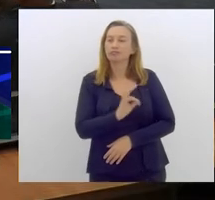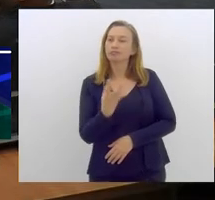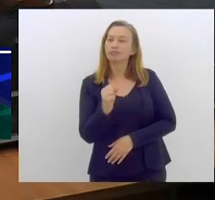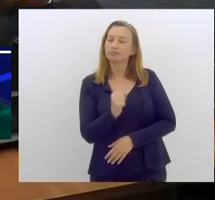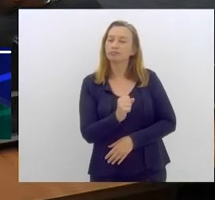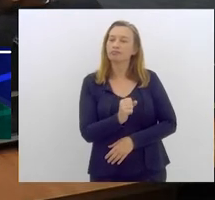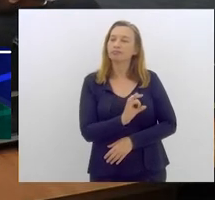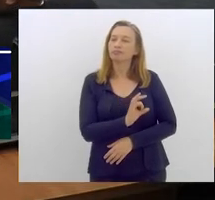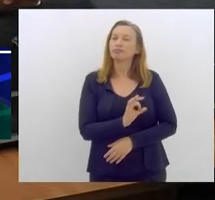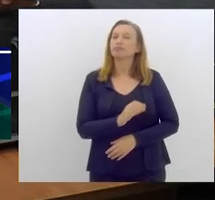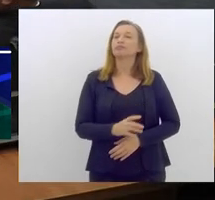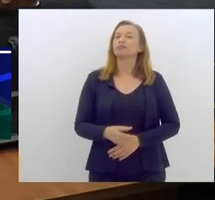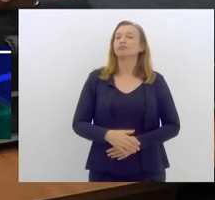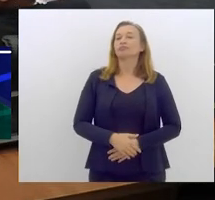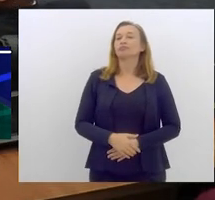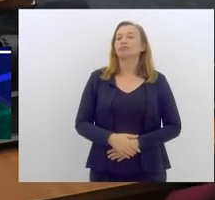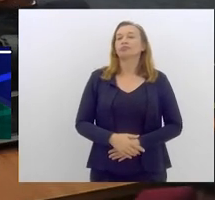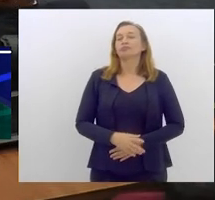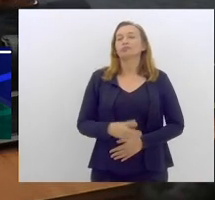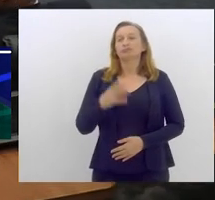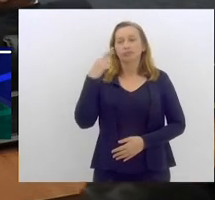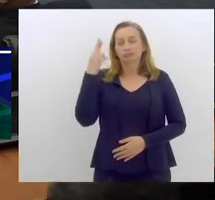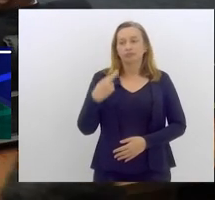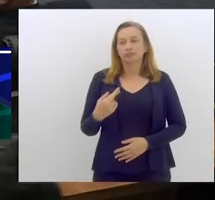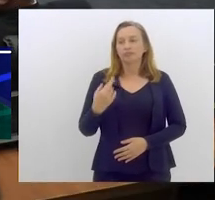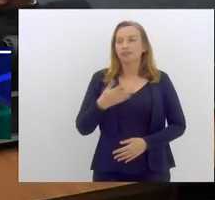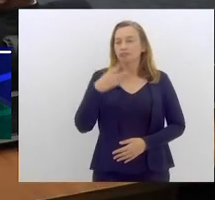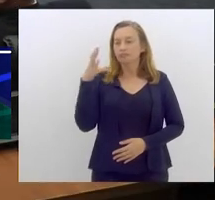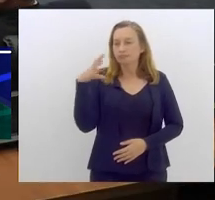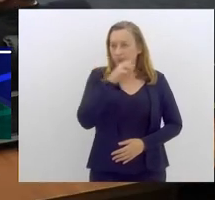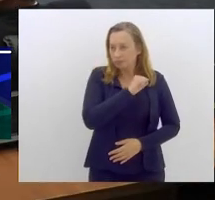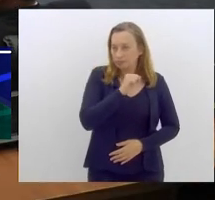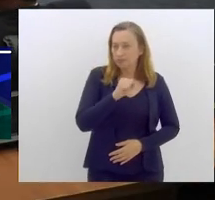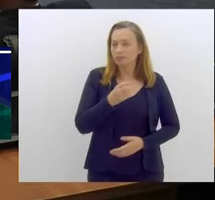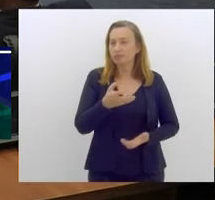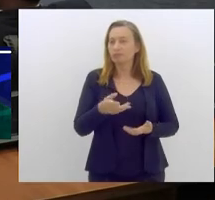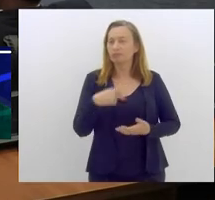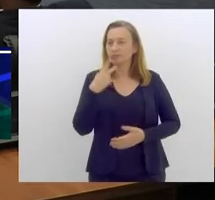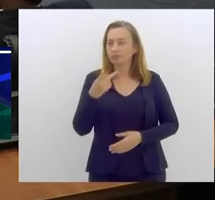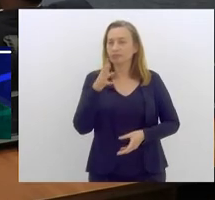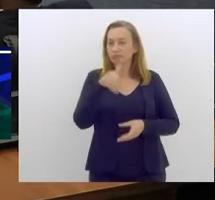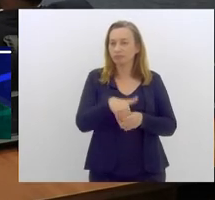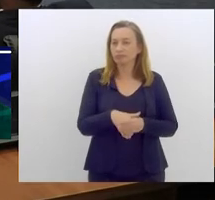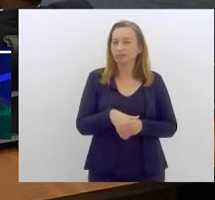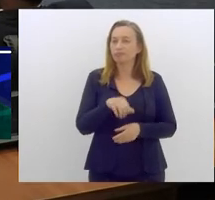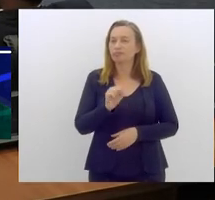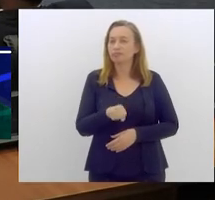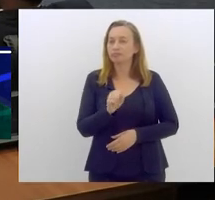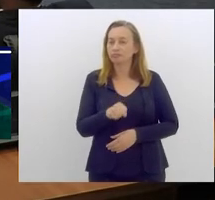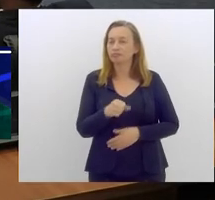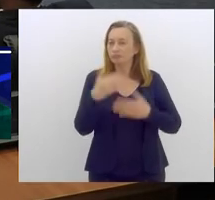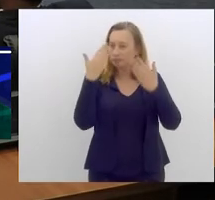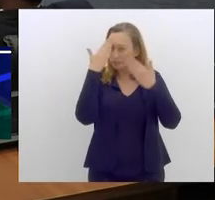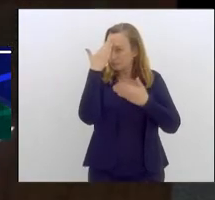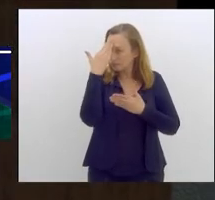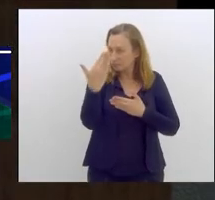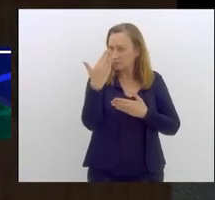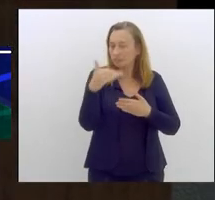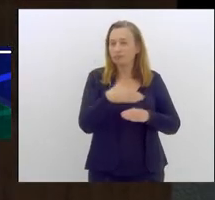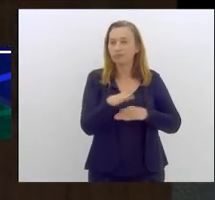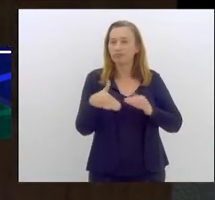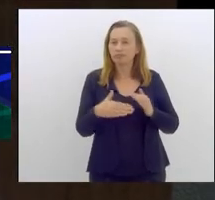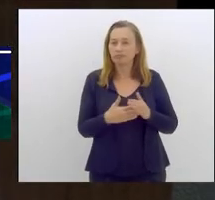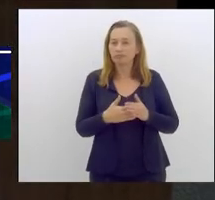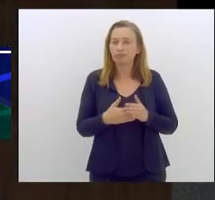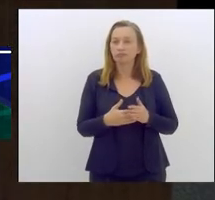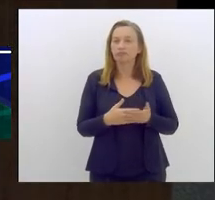Deputada Renata Souza. Senhora Presidenta, muito rapidamente declarar o voto favorável e agradecer aqueles e aquelas